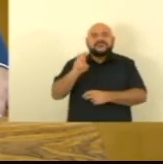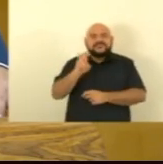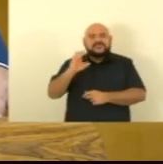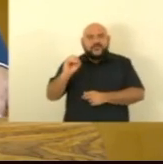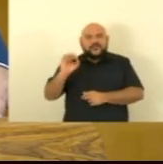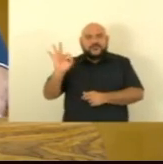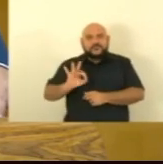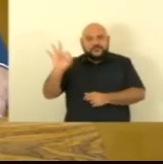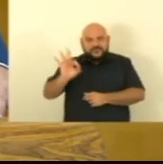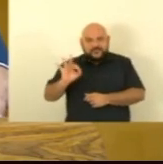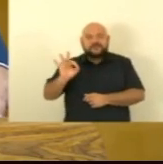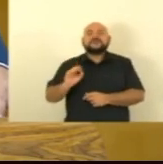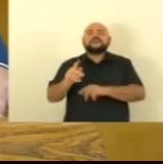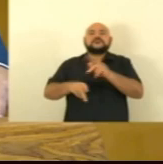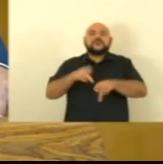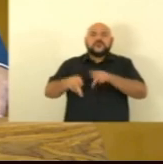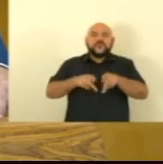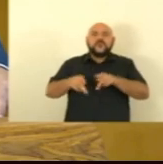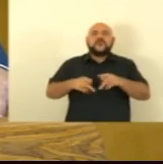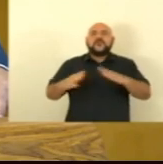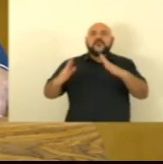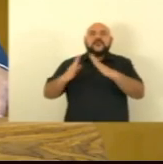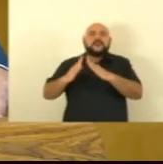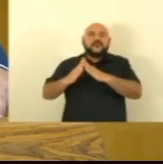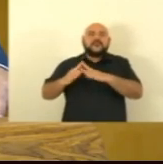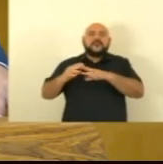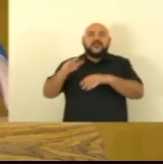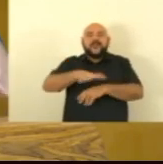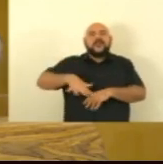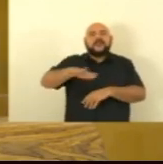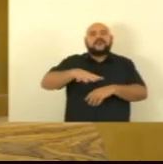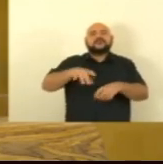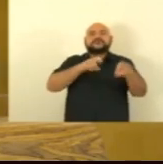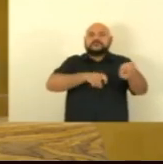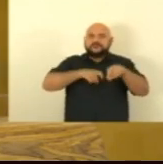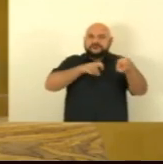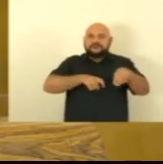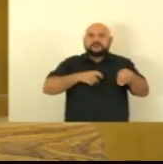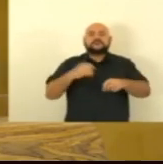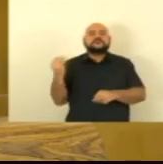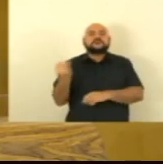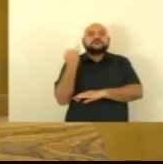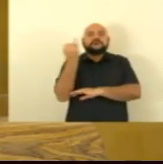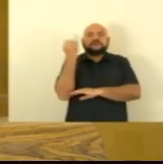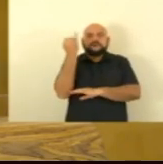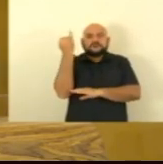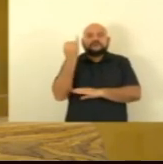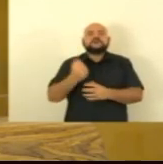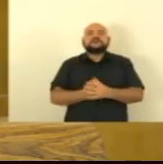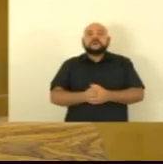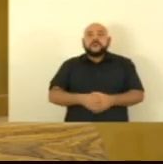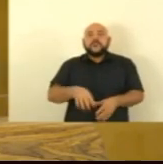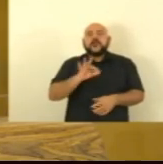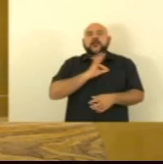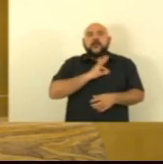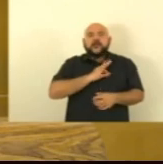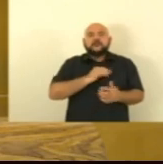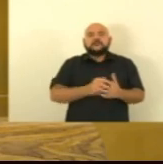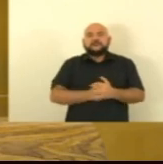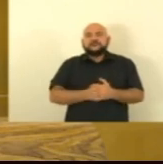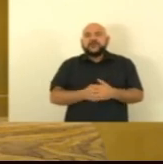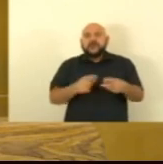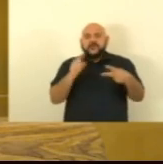ela reside na zona rural, é imprescindível que, assim como a Polícia Militar, Polícia